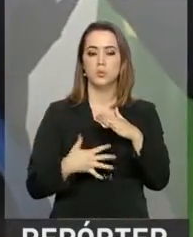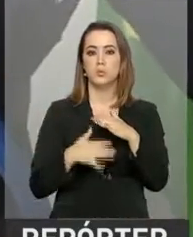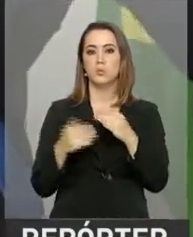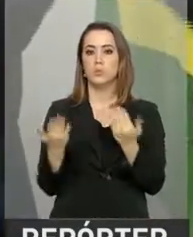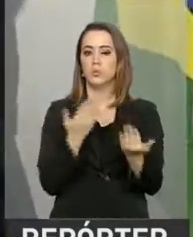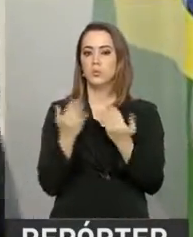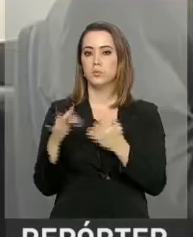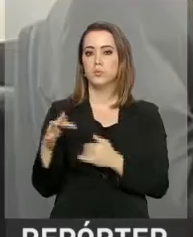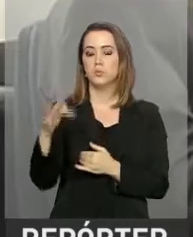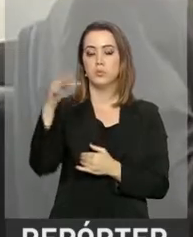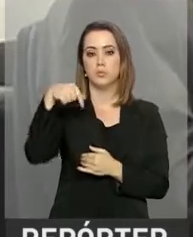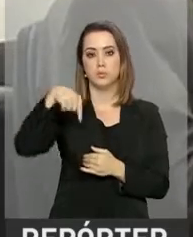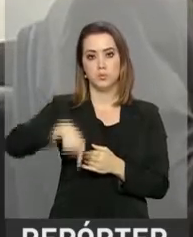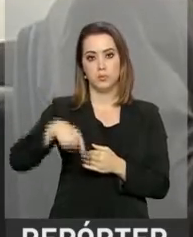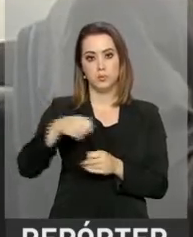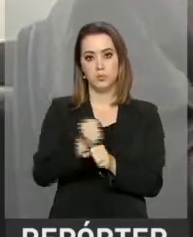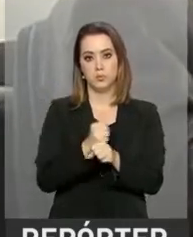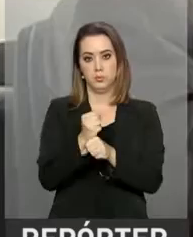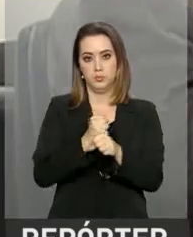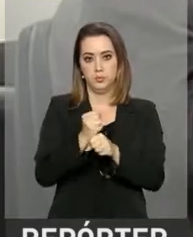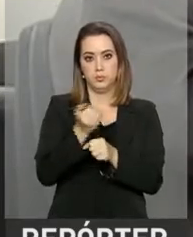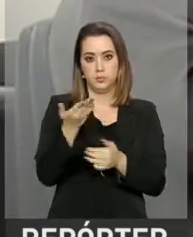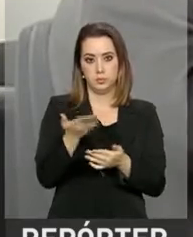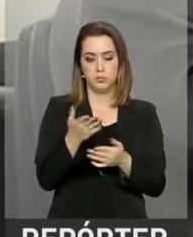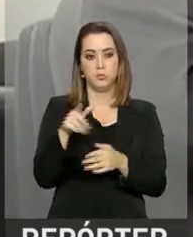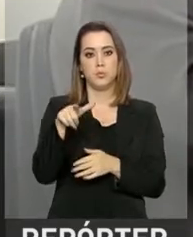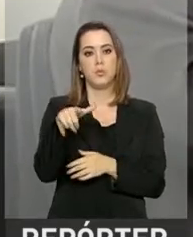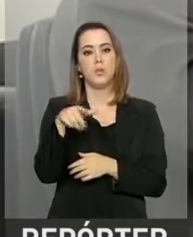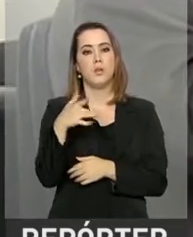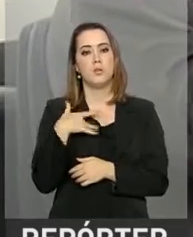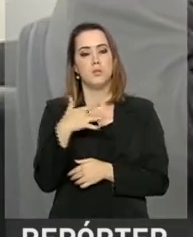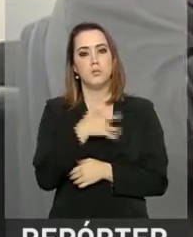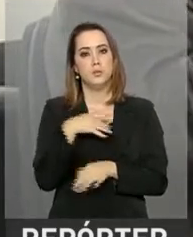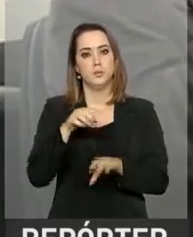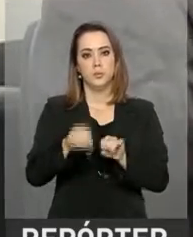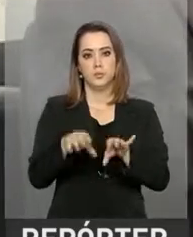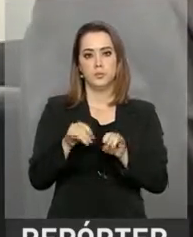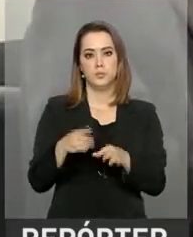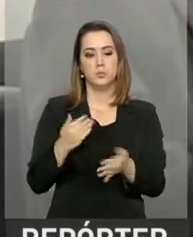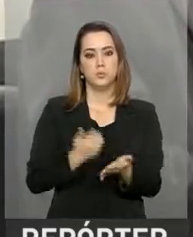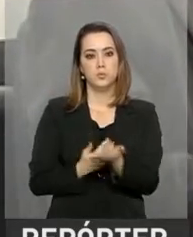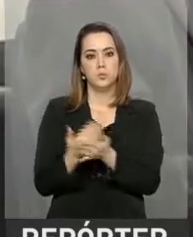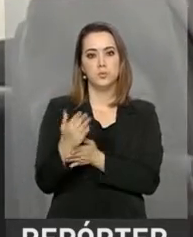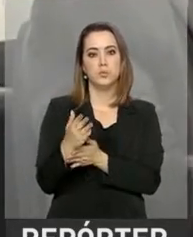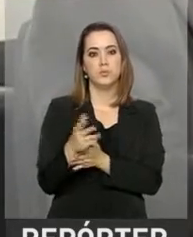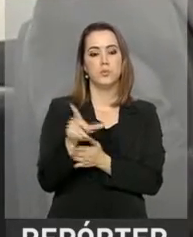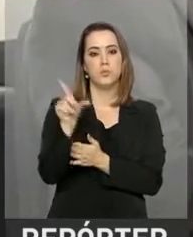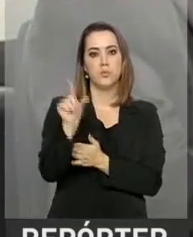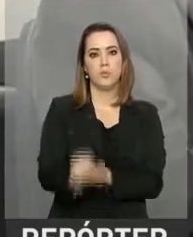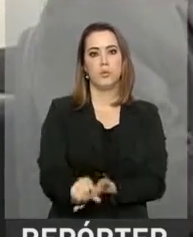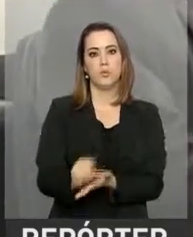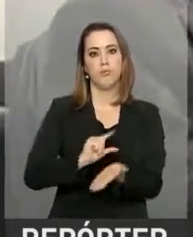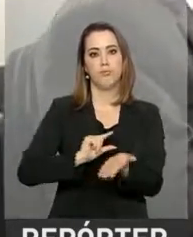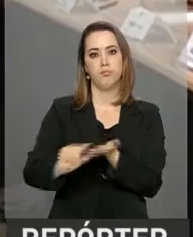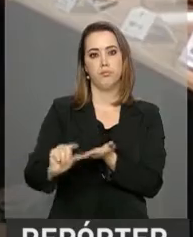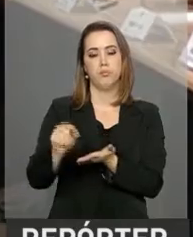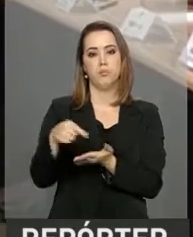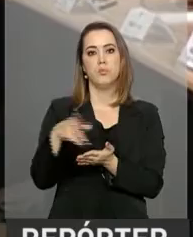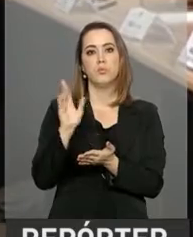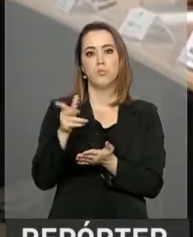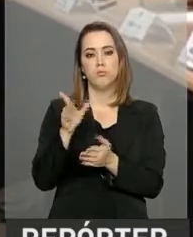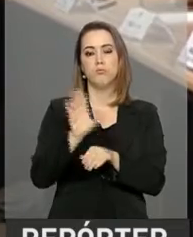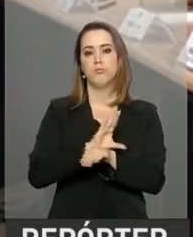a inflação prevista para 2016. As áreas de saúde e educação continuam com o investimento mínimo previsto